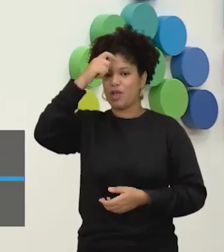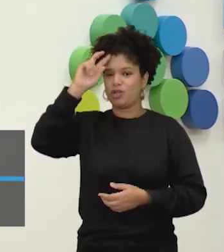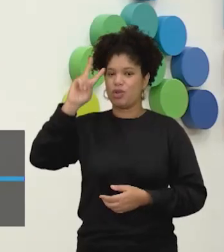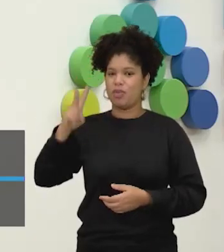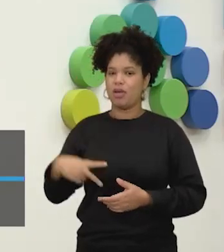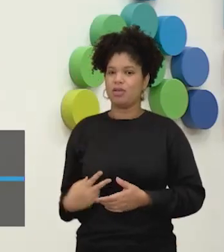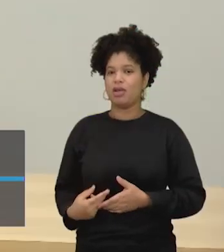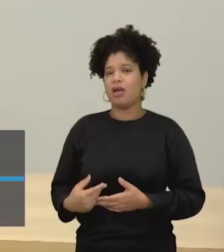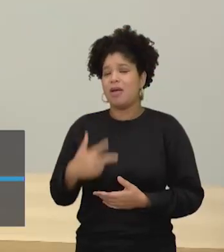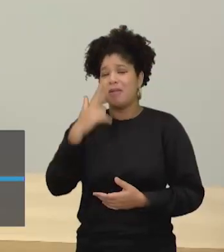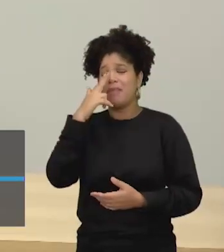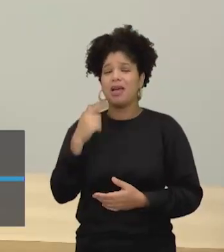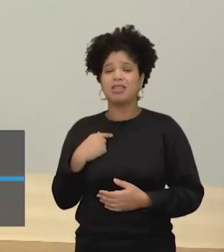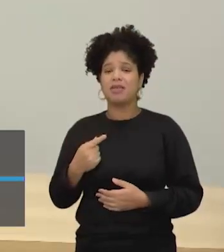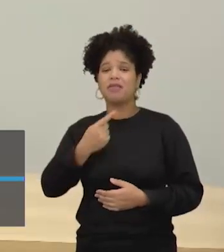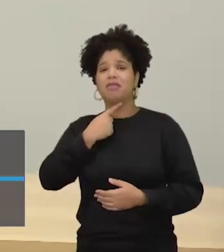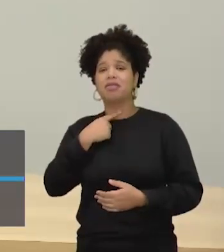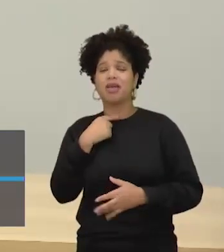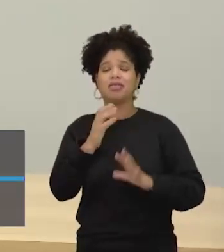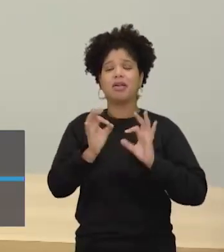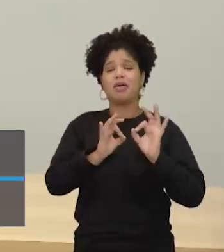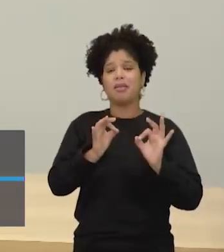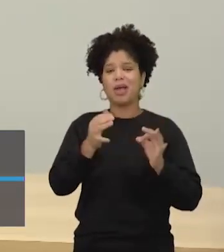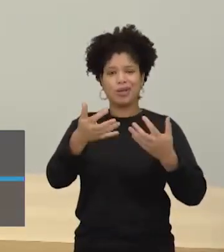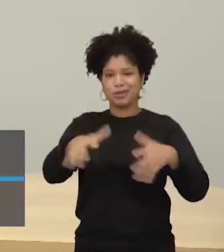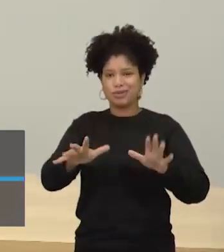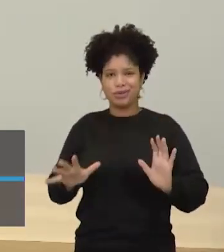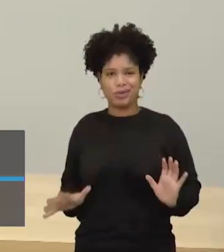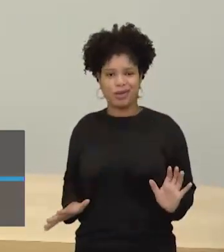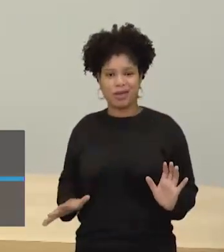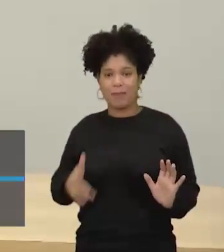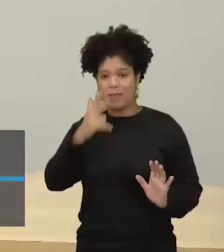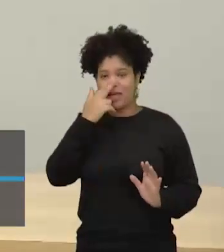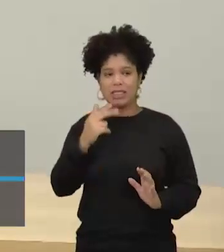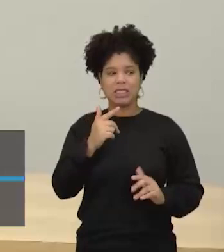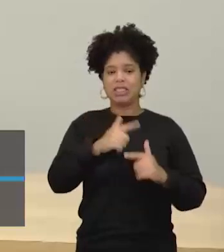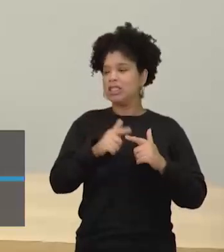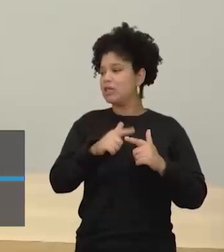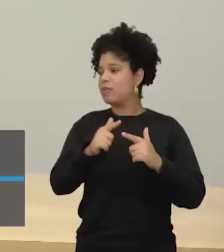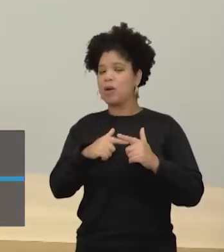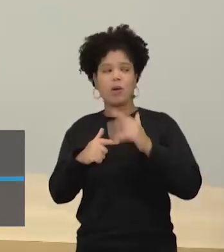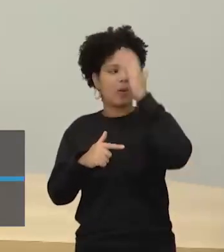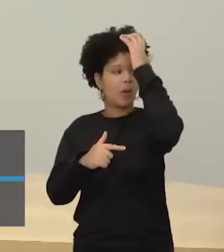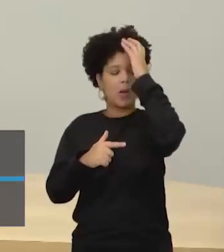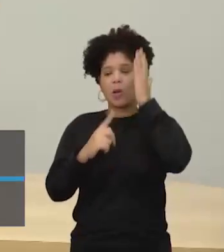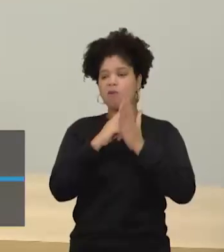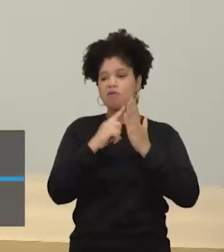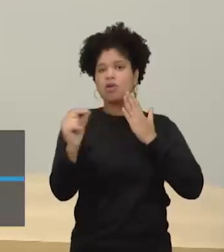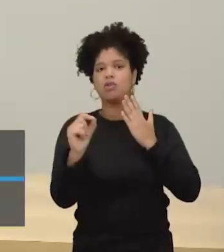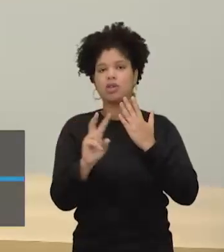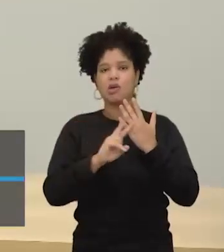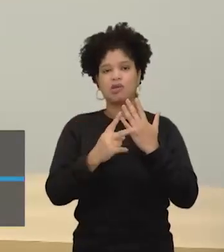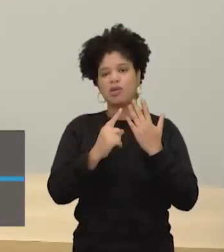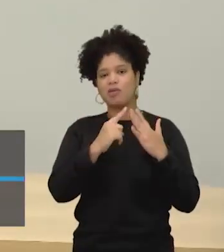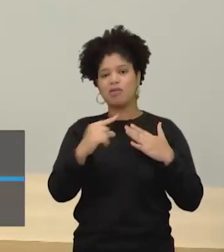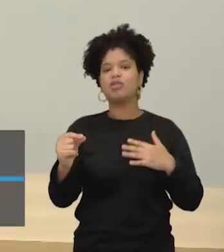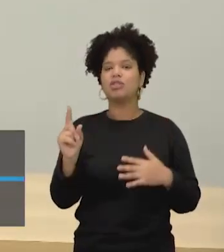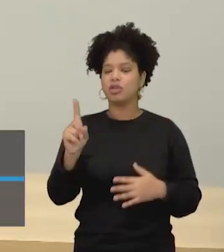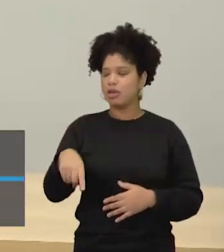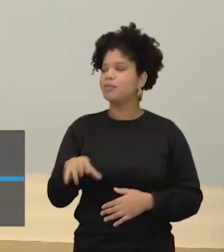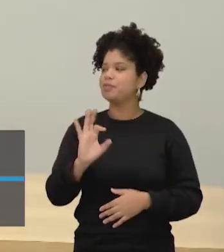consciência não é aquela coisa de querer consertar o que se fez errado, mas de querer fugir do que fugir da culpa. Da consequência da culpa. Exato, fugir da